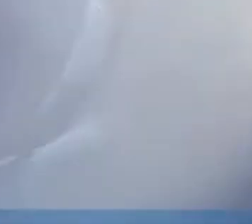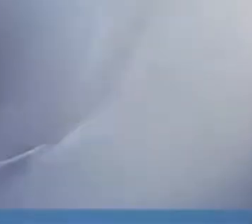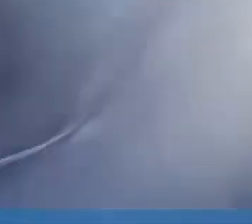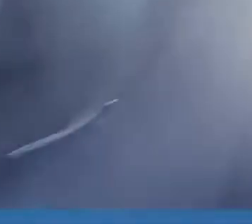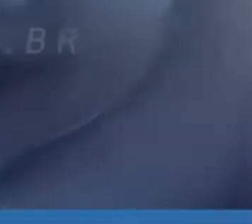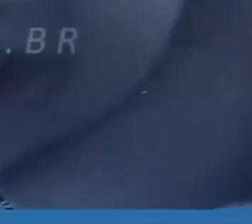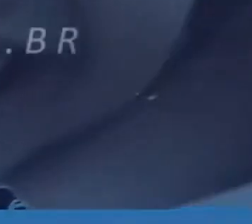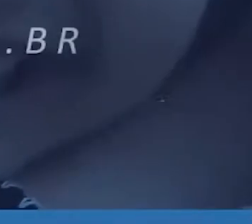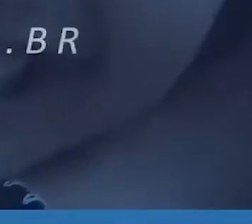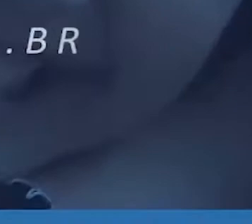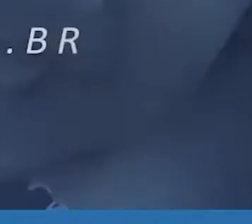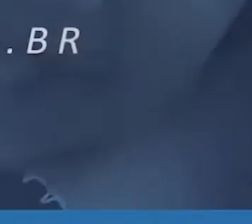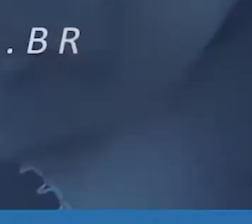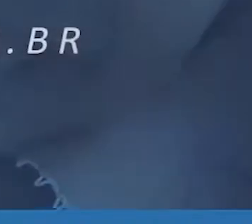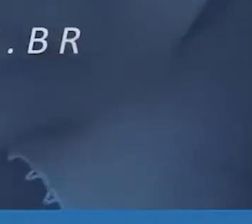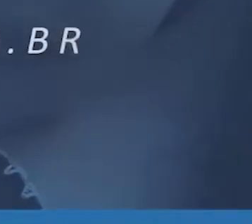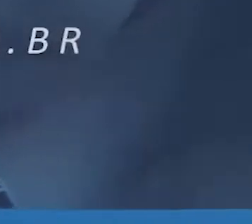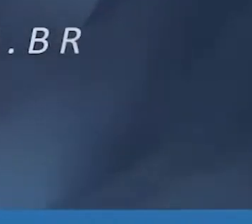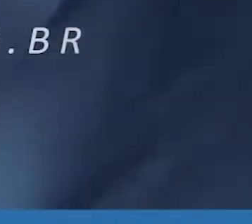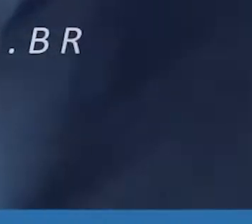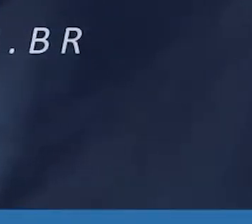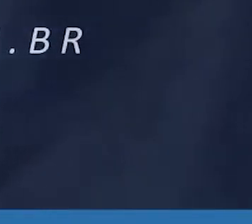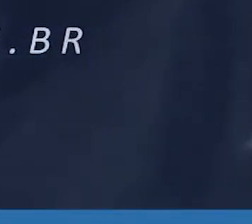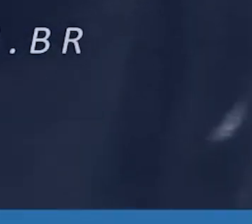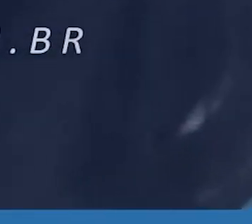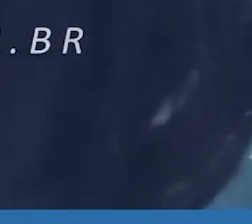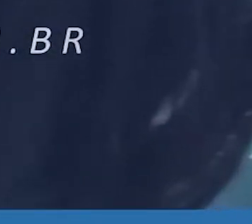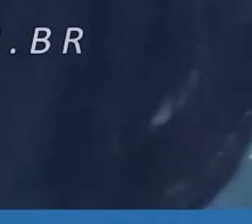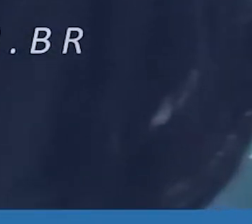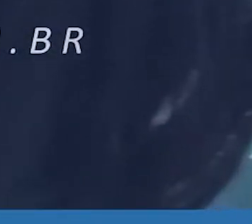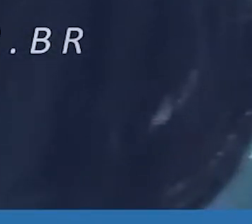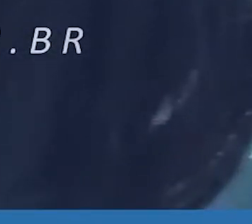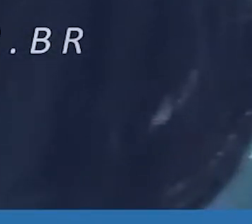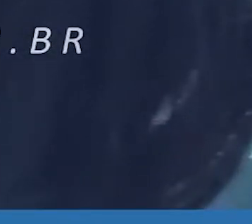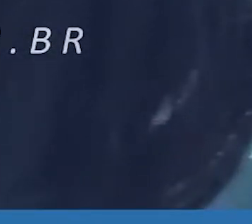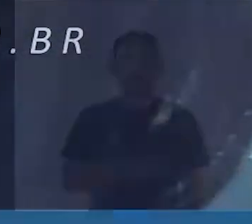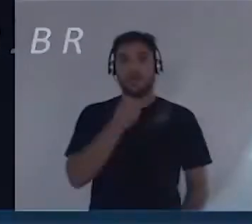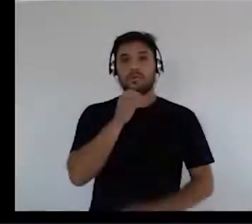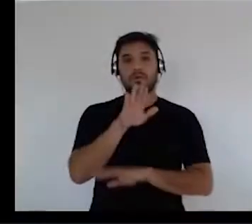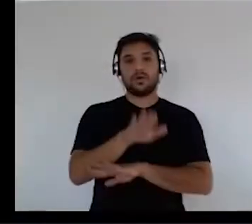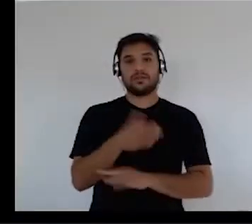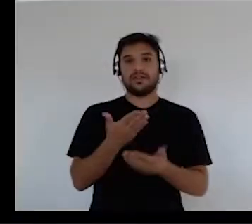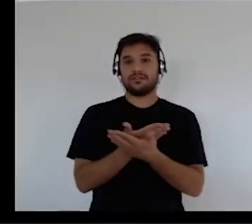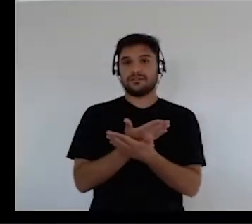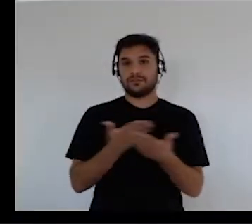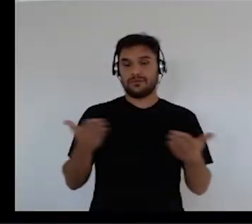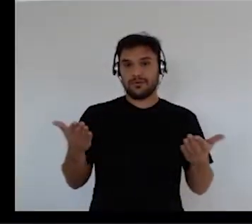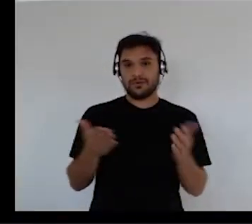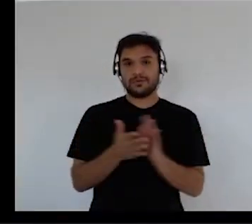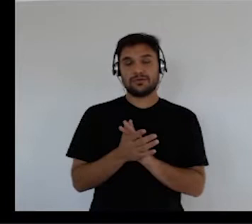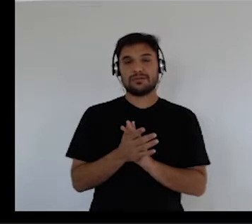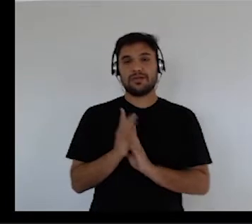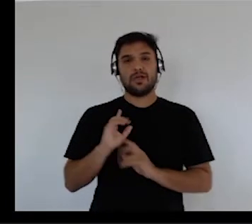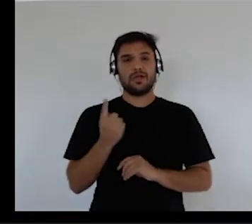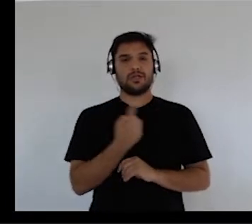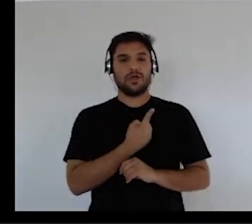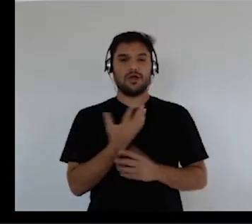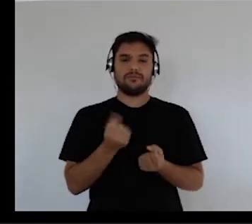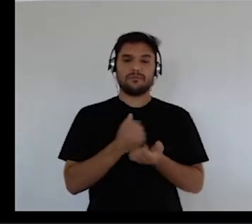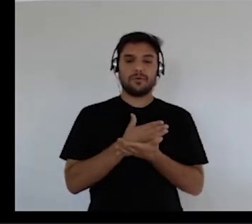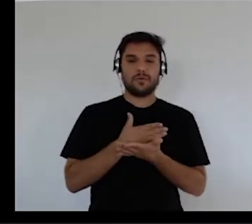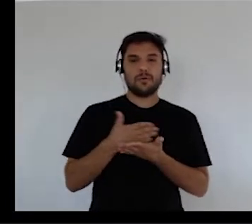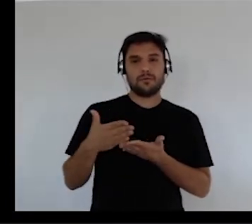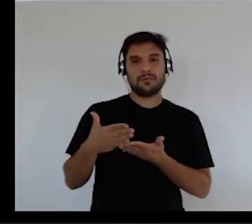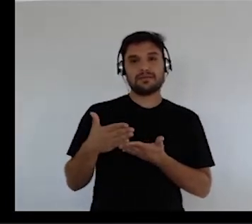Enquanto não passa, conheça o novo jeito Quali de ajudar. Boa tarde a todos. Estamos aqui dando